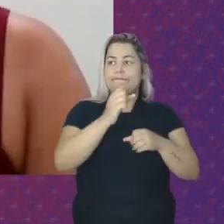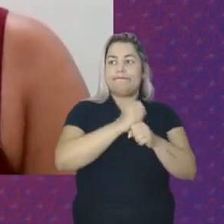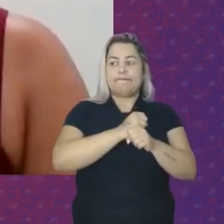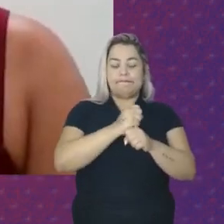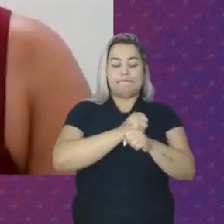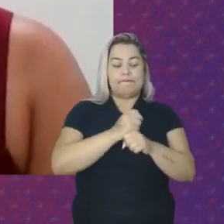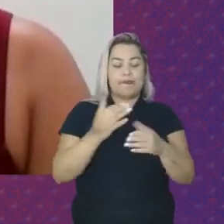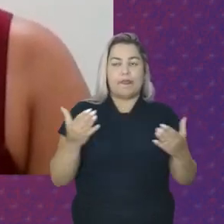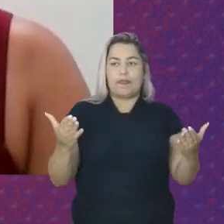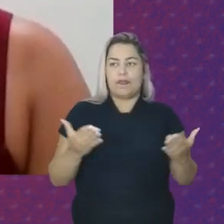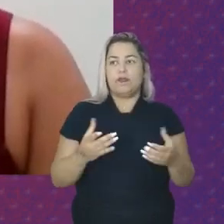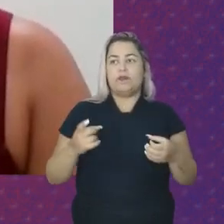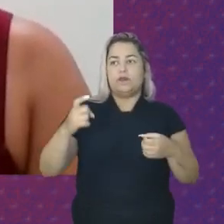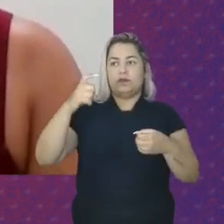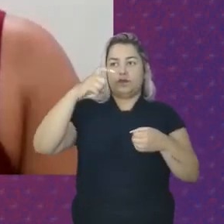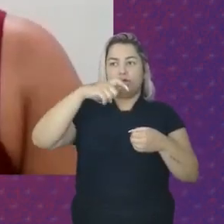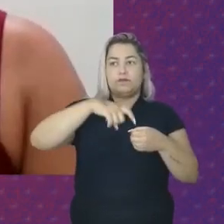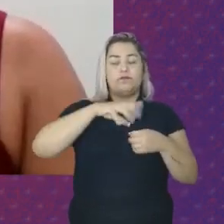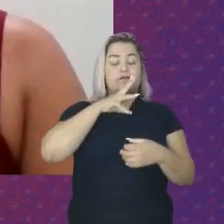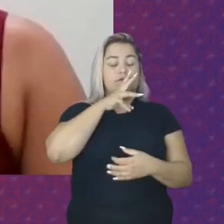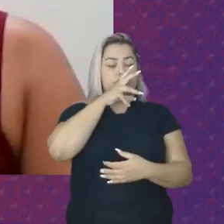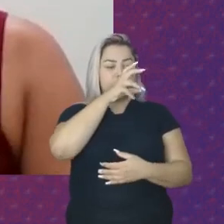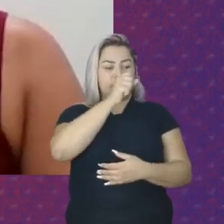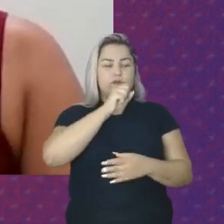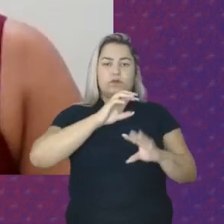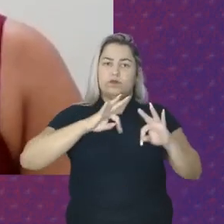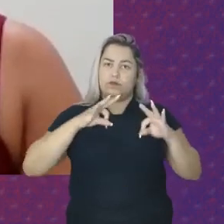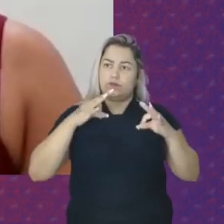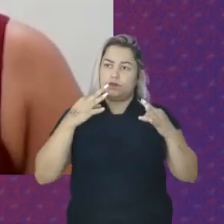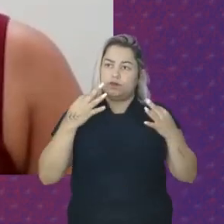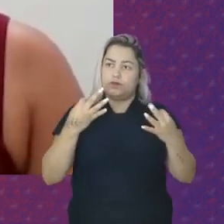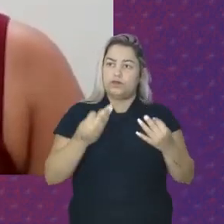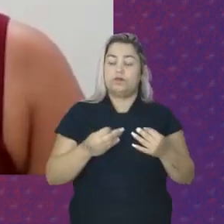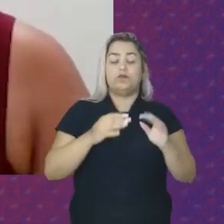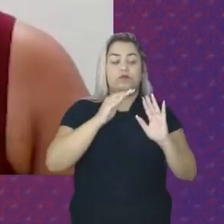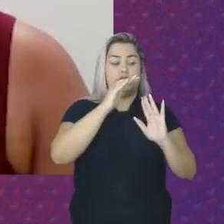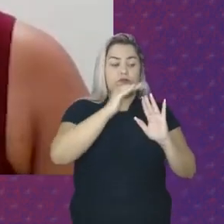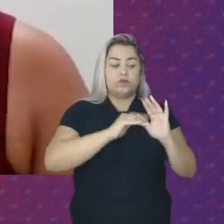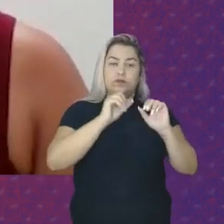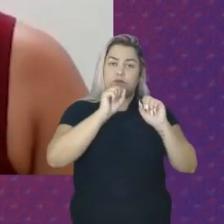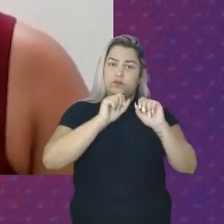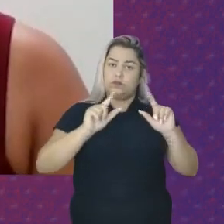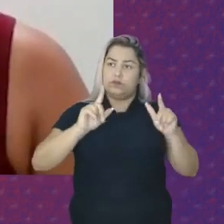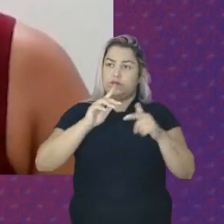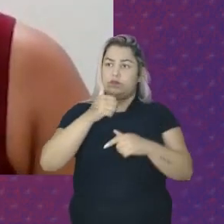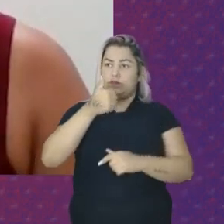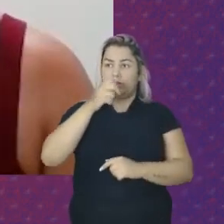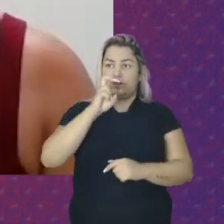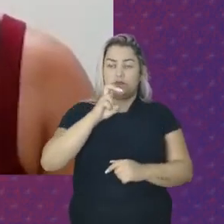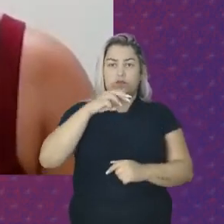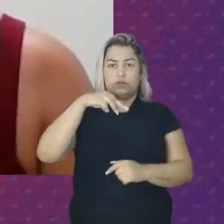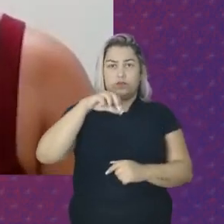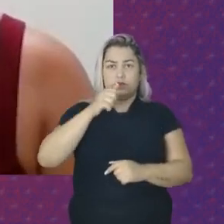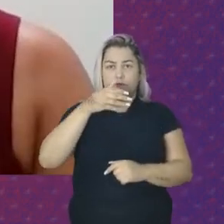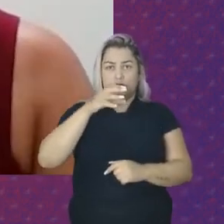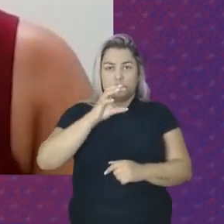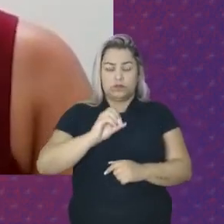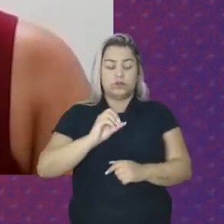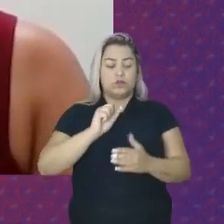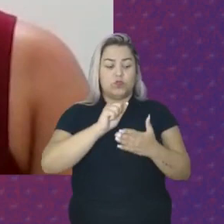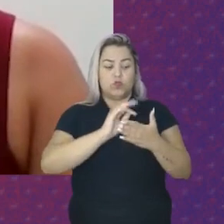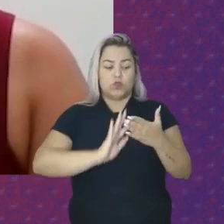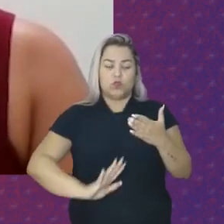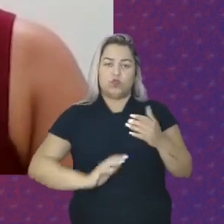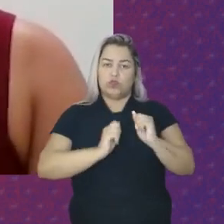que agora a gente está retomando e com força total. O programa ele foi lançado no dia 15 de março, em uma atividade junto com o